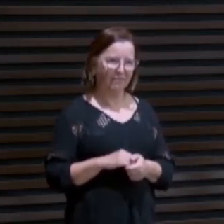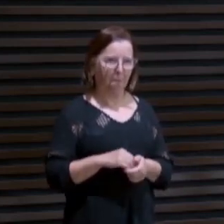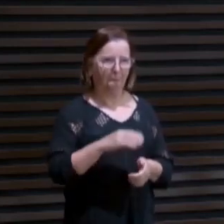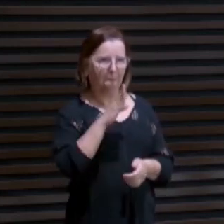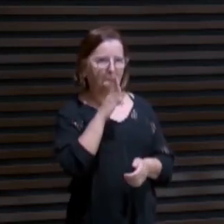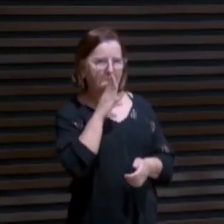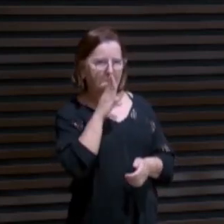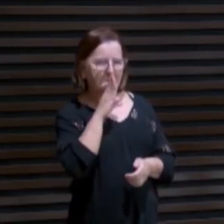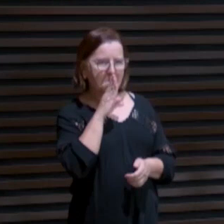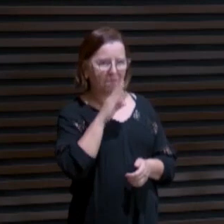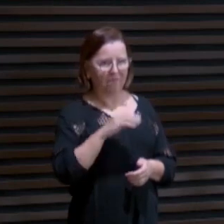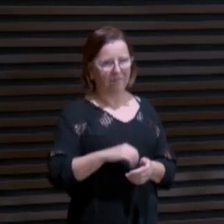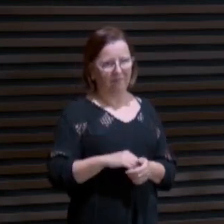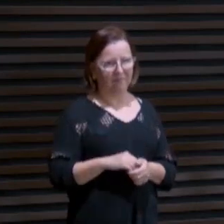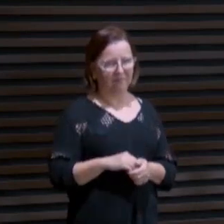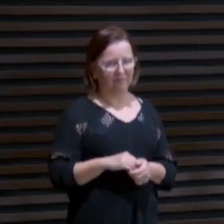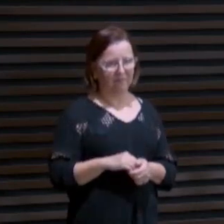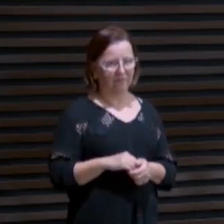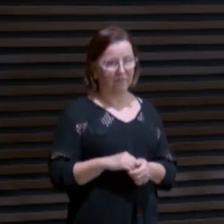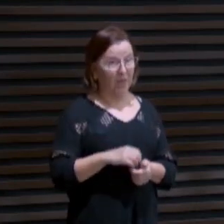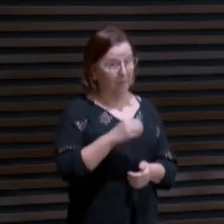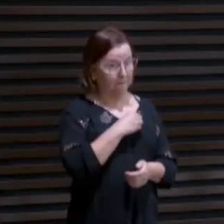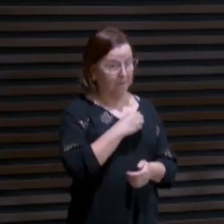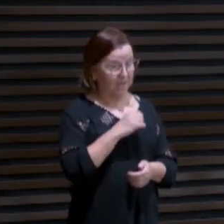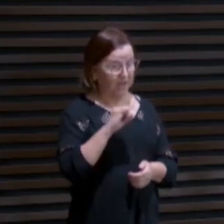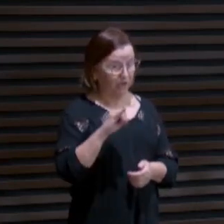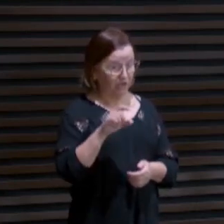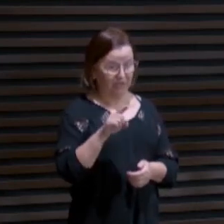Silêncio é pecado diante da injustiça.